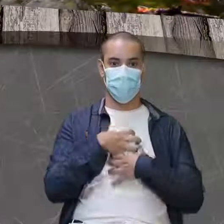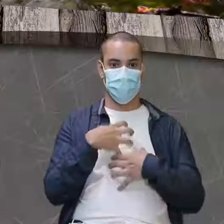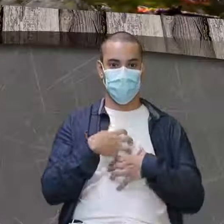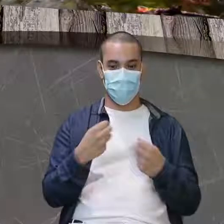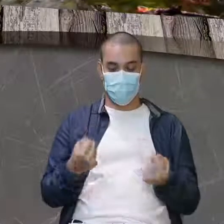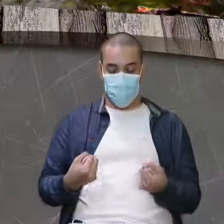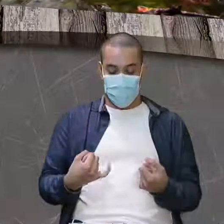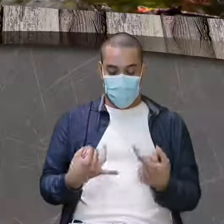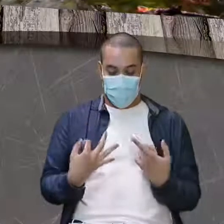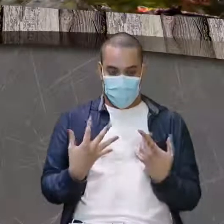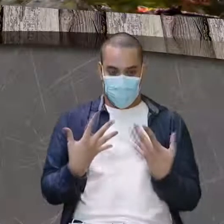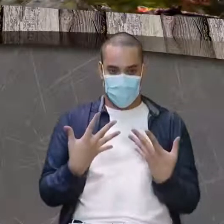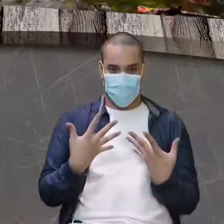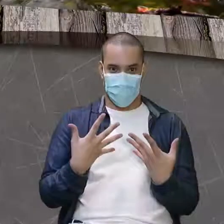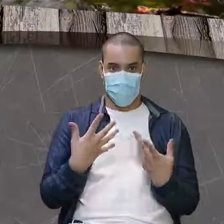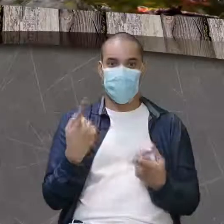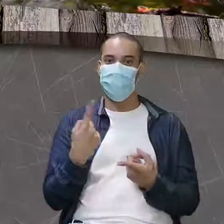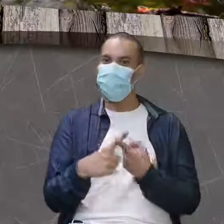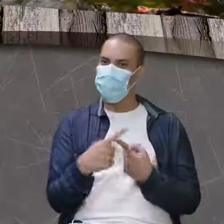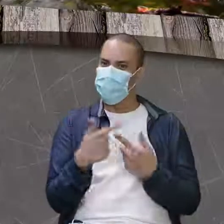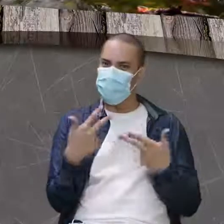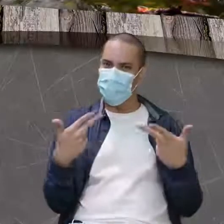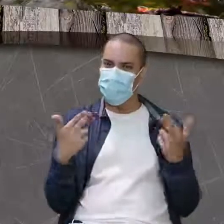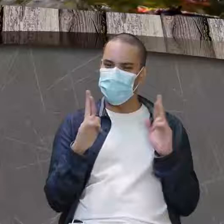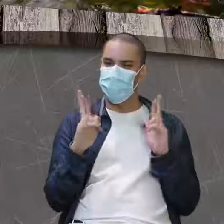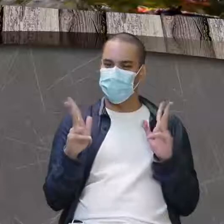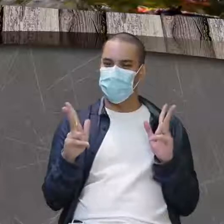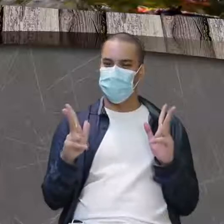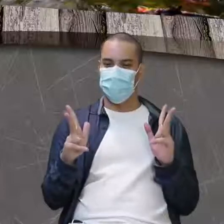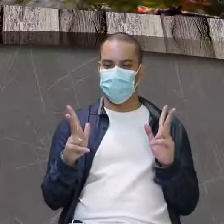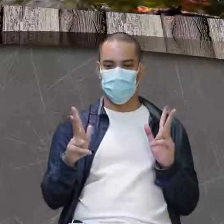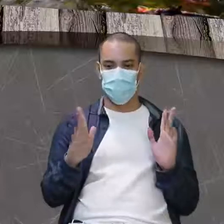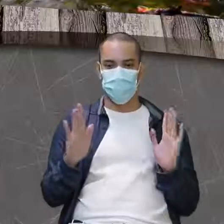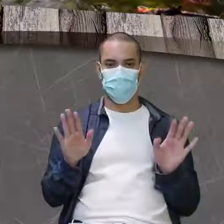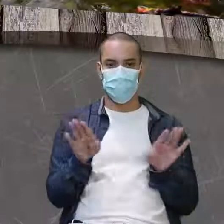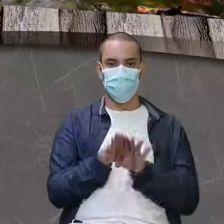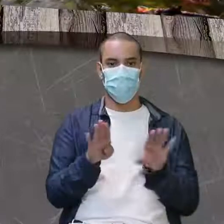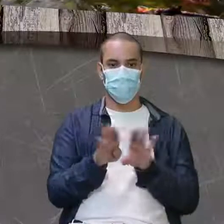ó. Que é uma coisa bem, né?